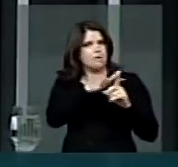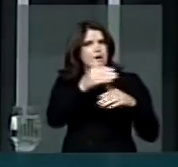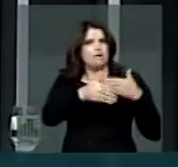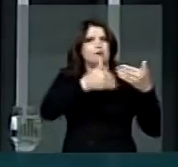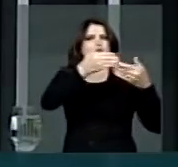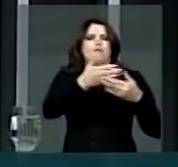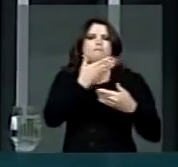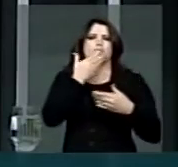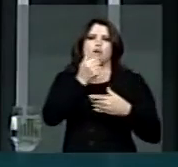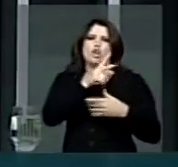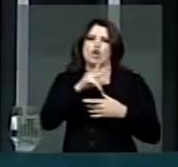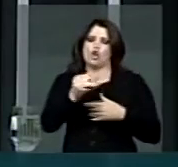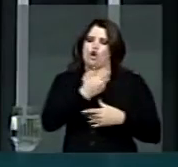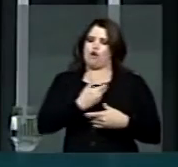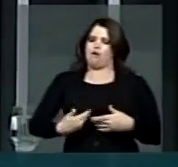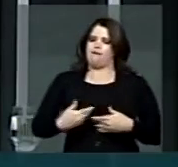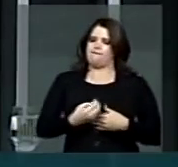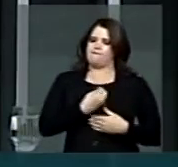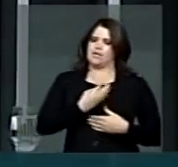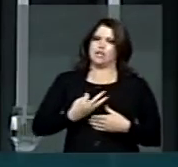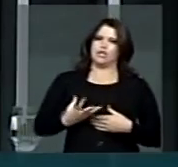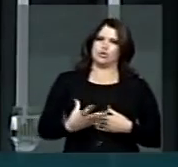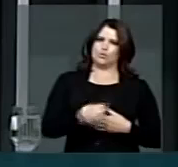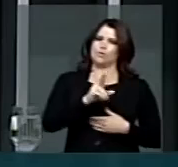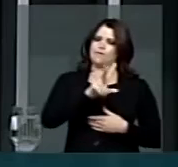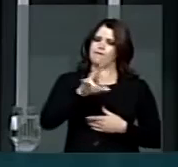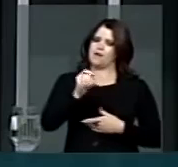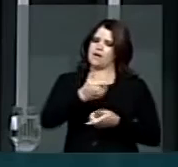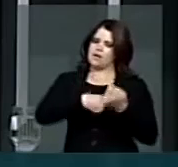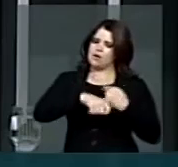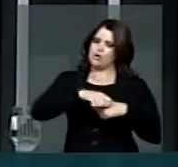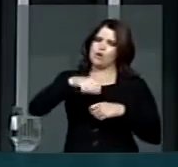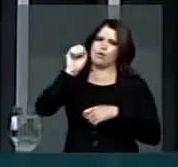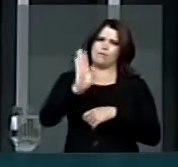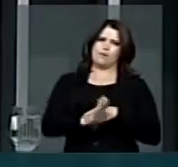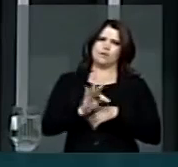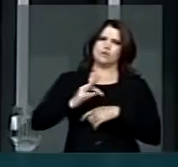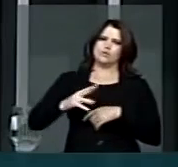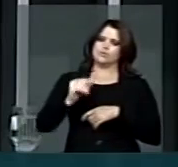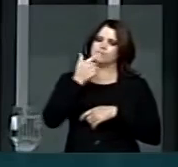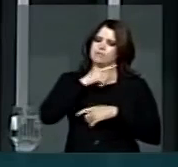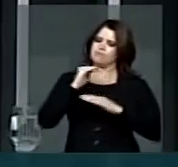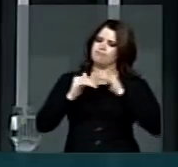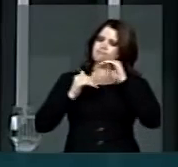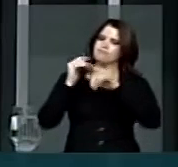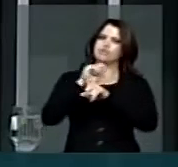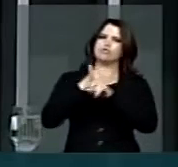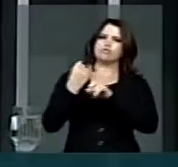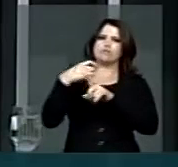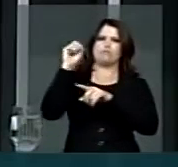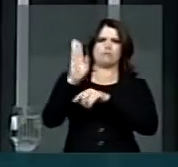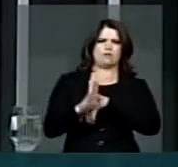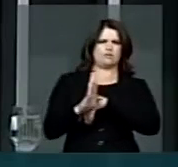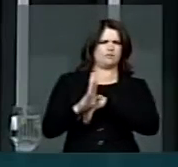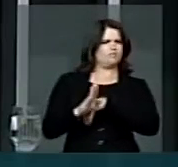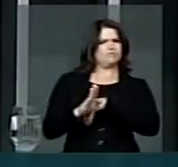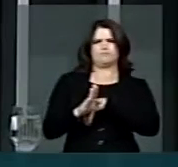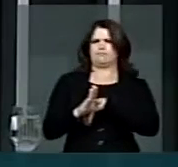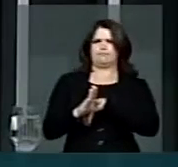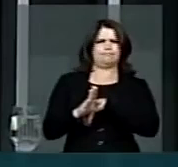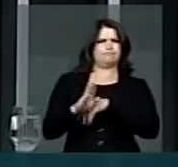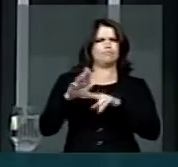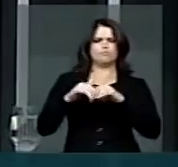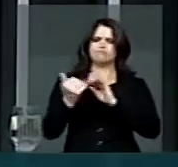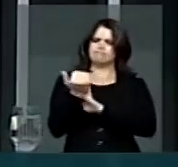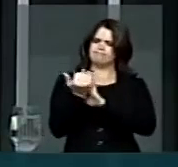na melhoria da qualidade de vida, na melhoria econômica do país e nas condições sociais do povo brasileiro. Estão